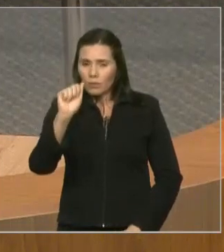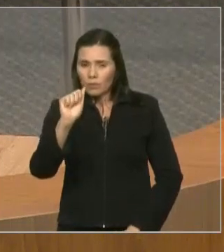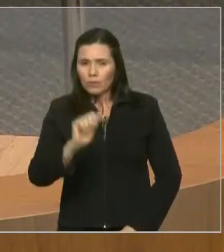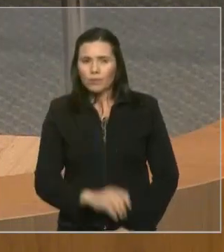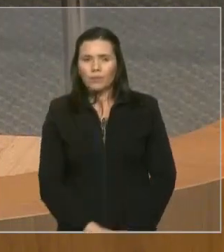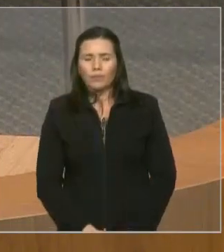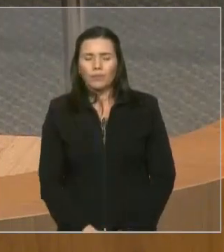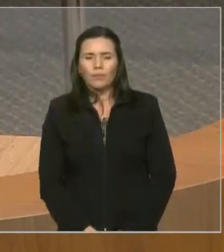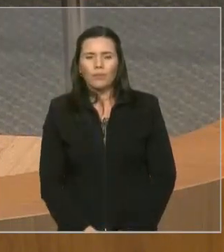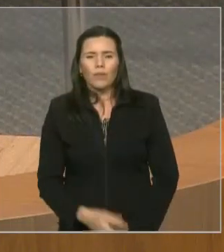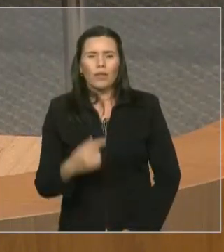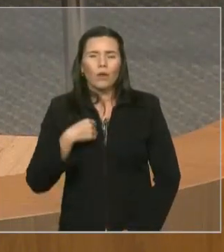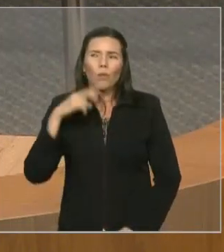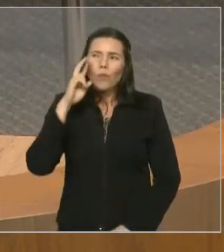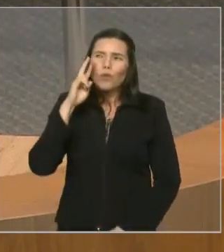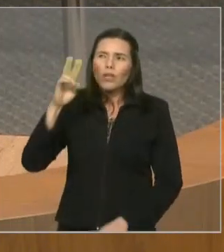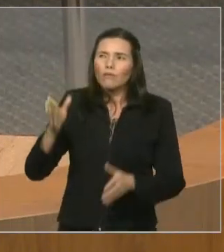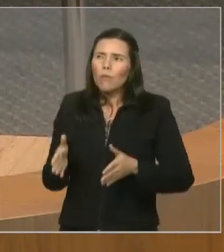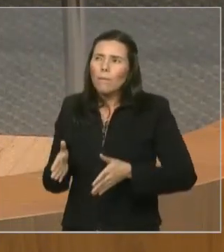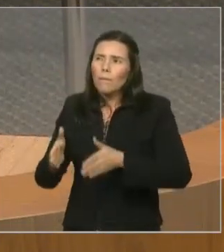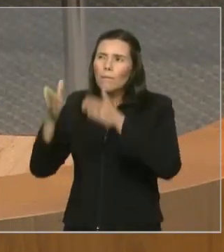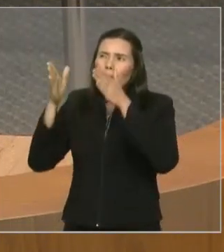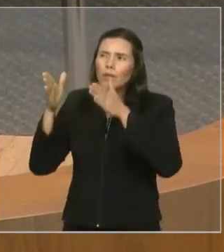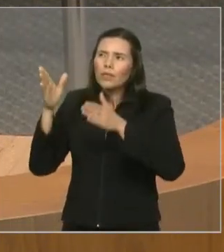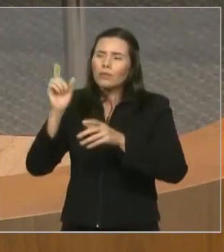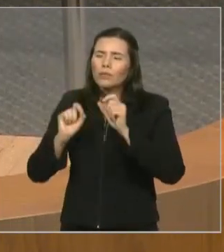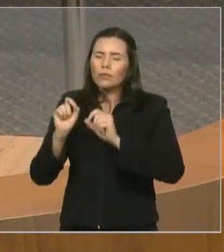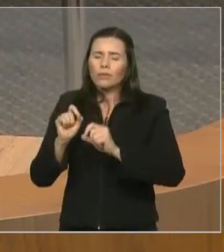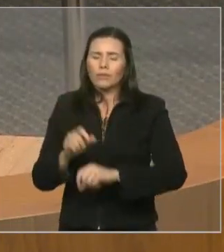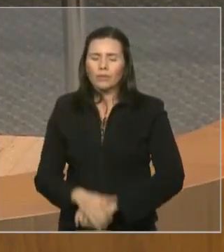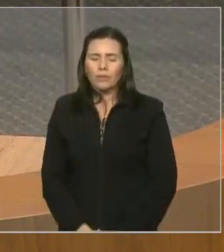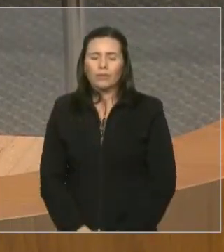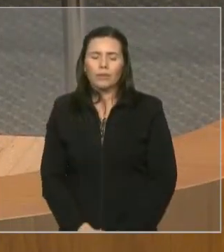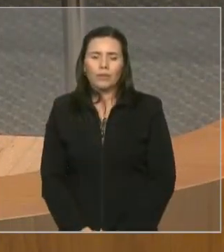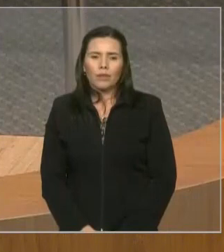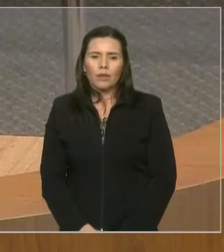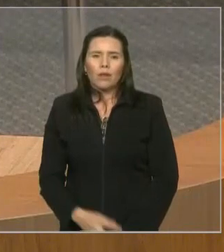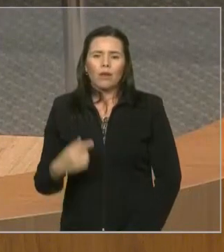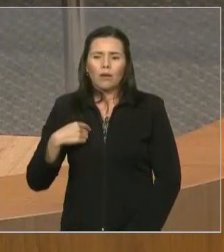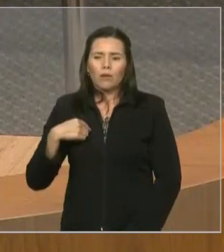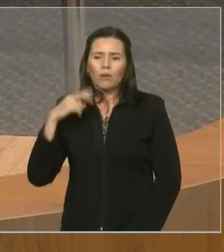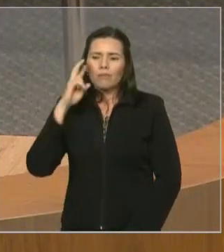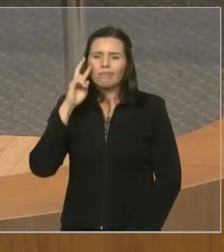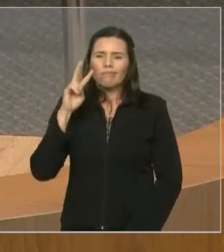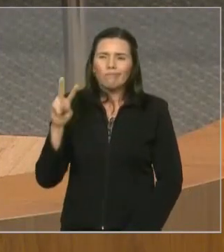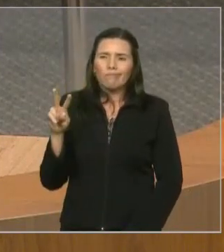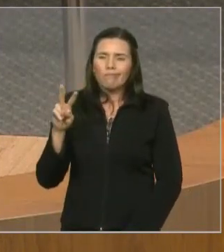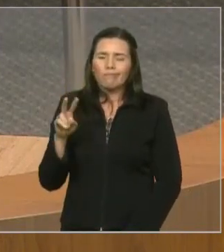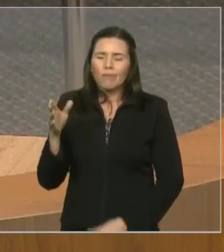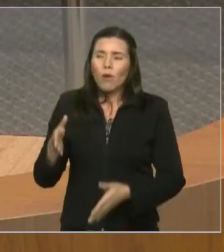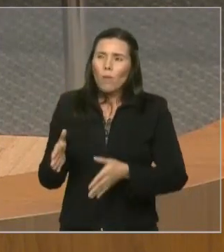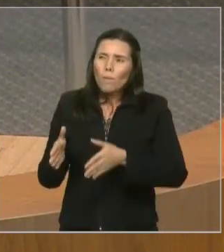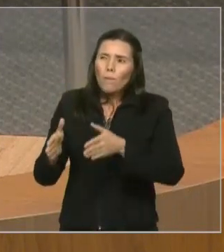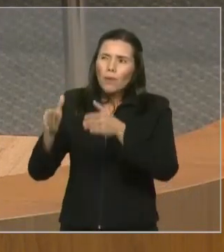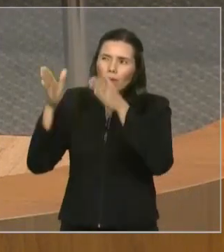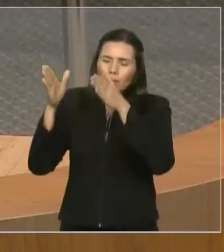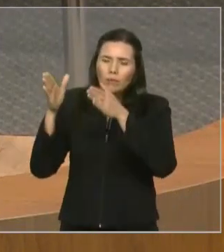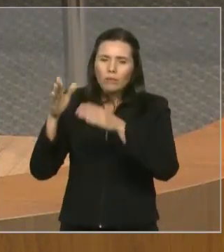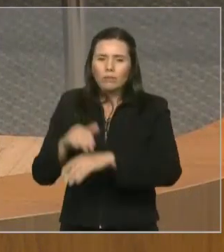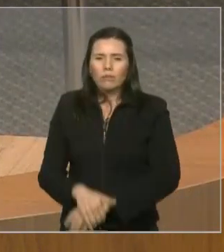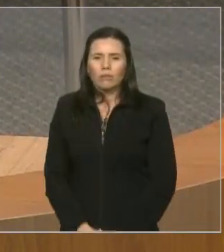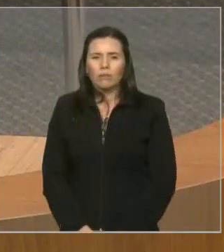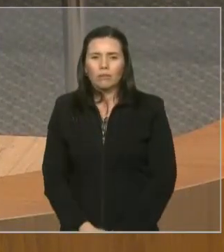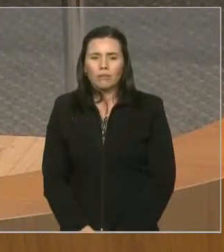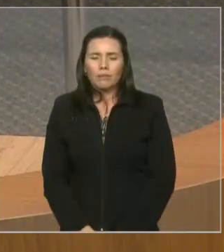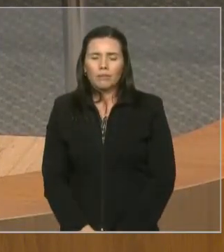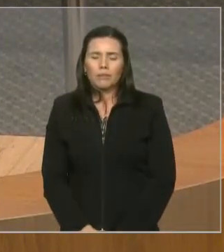eu fui ler em José Montelo, Coroas de Areia, que aquele prédio é um